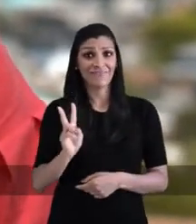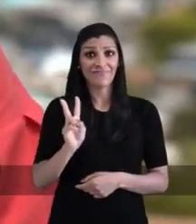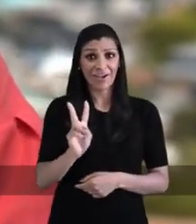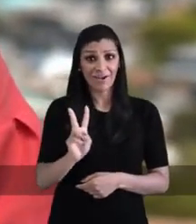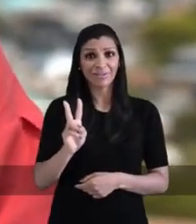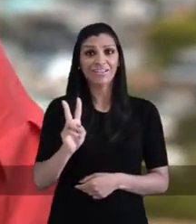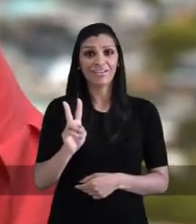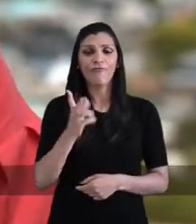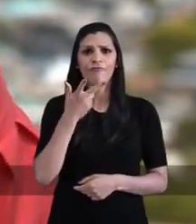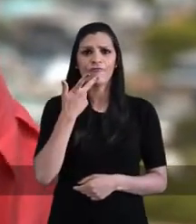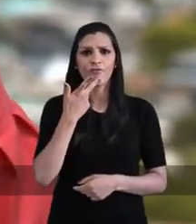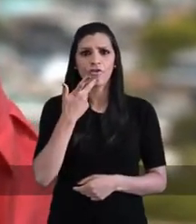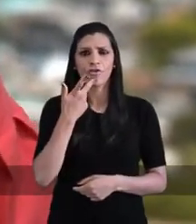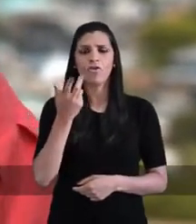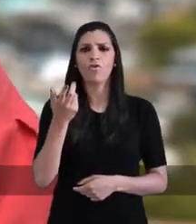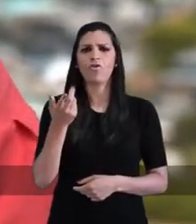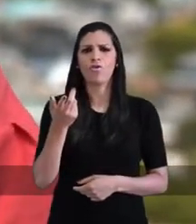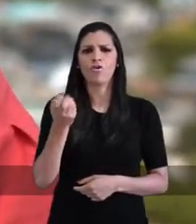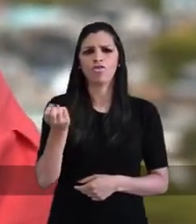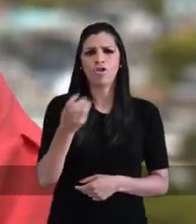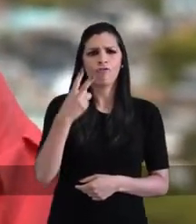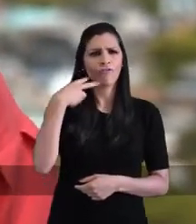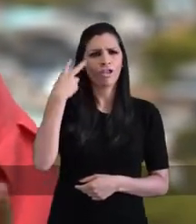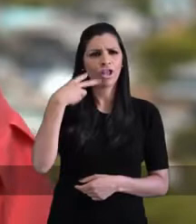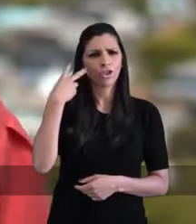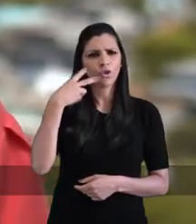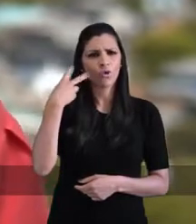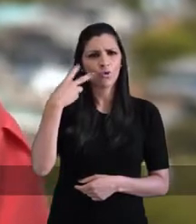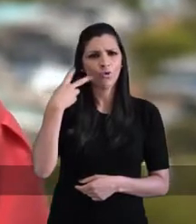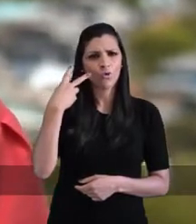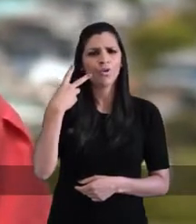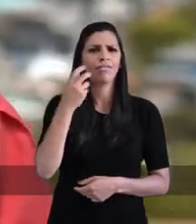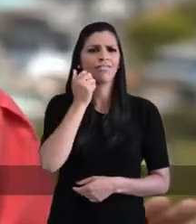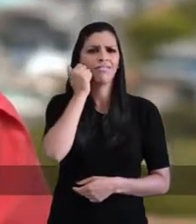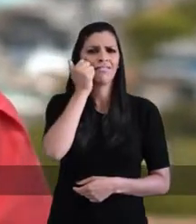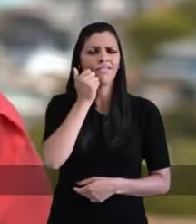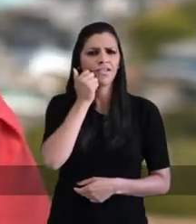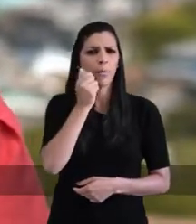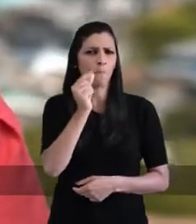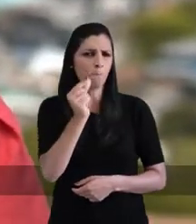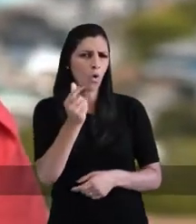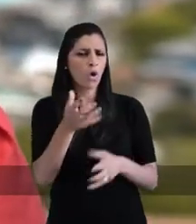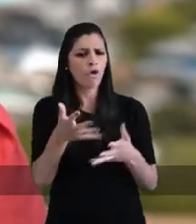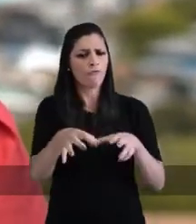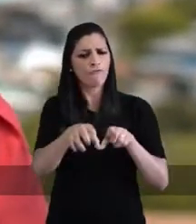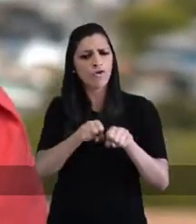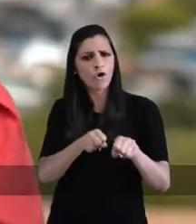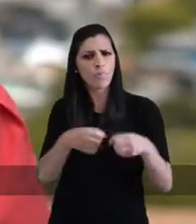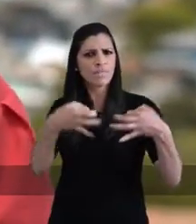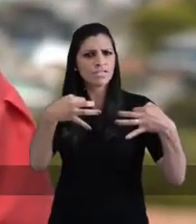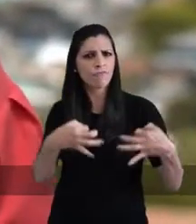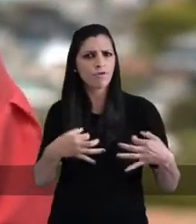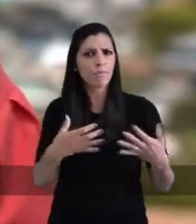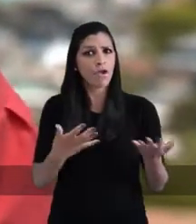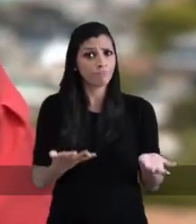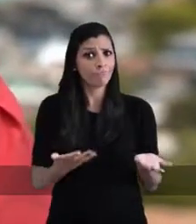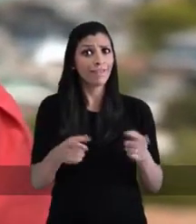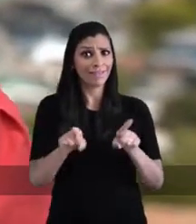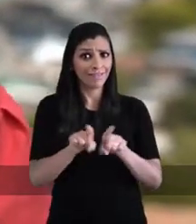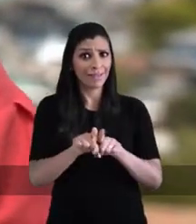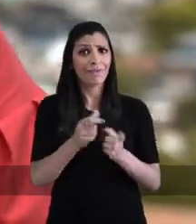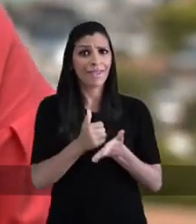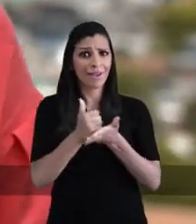as novas vereadoras e o vereador eleito como negros e com pouquíssima qualificação formal, também apoia o